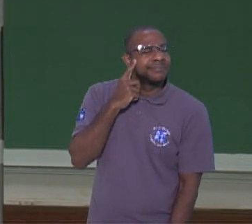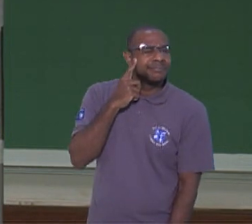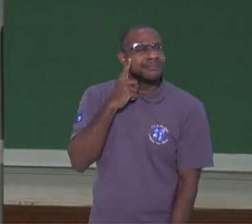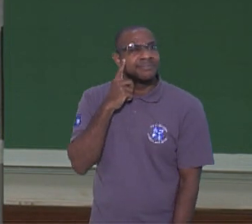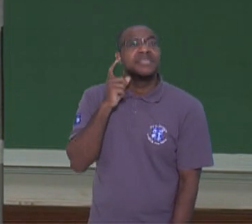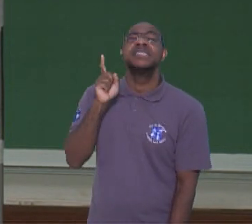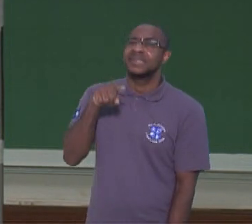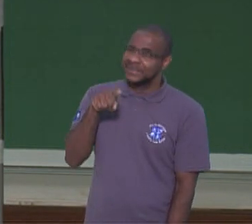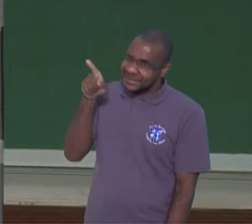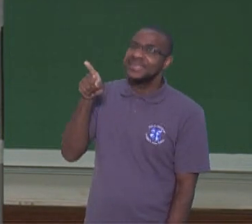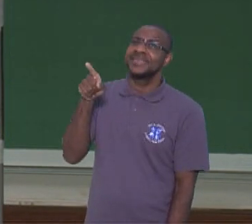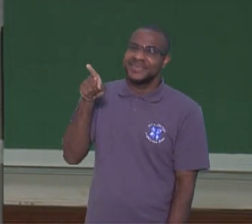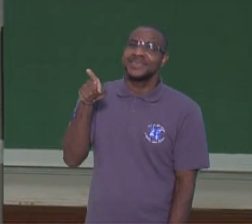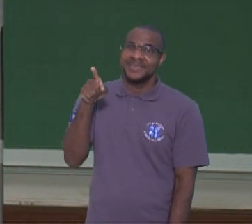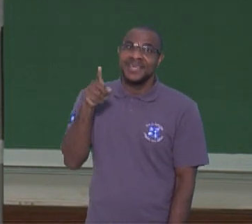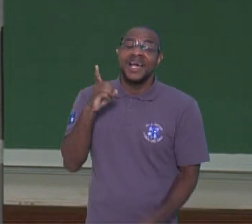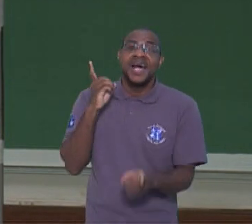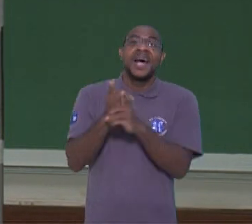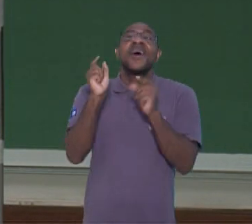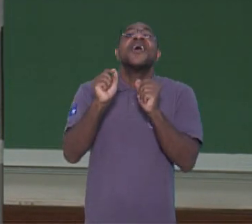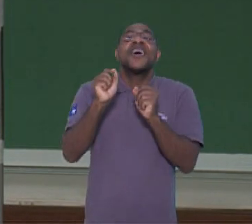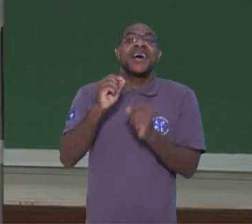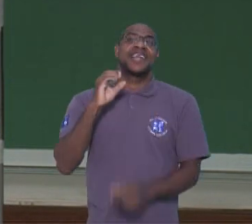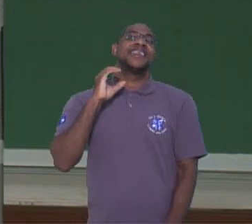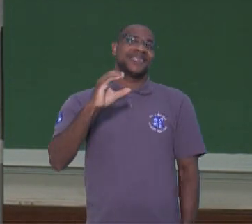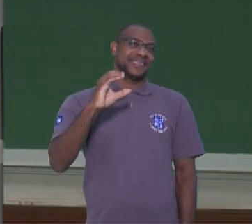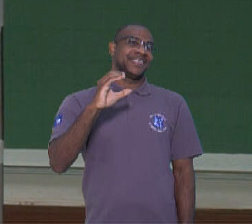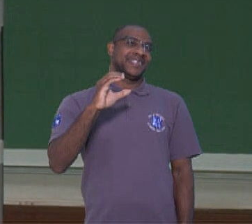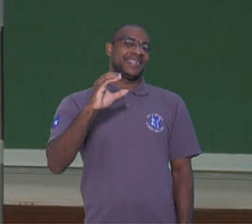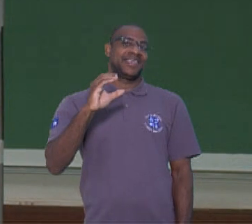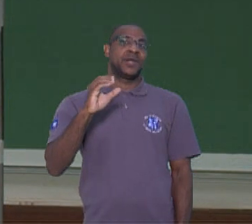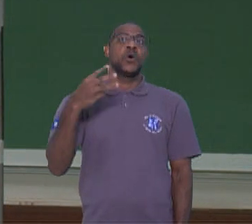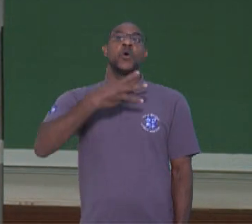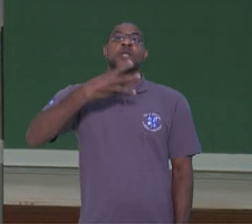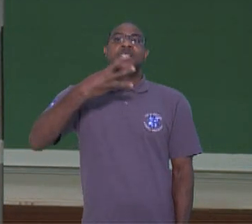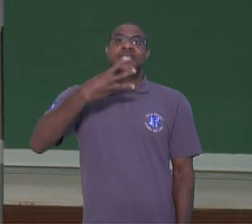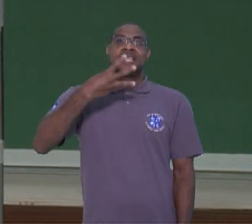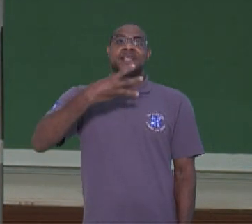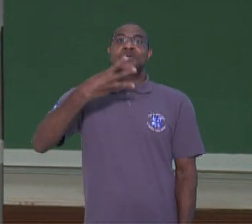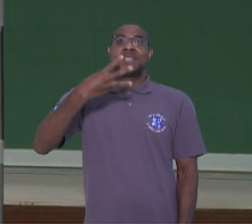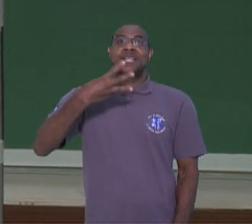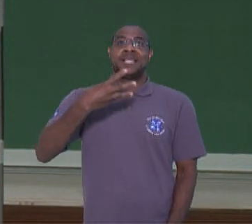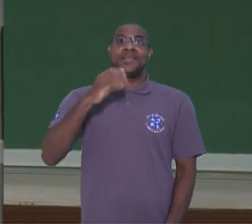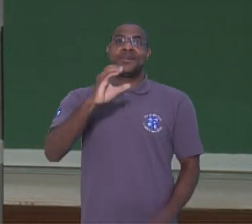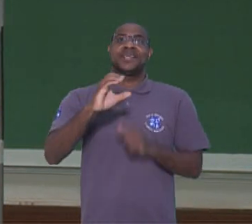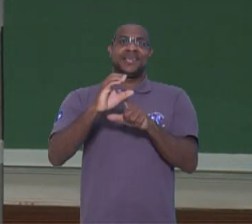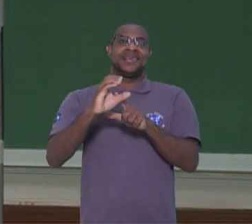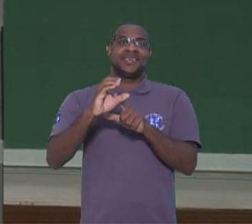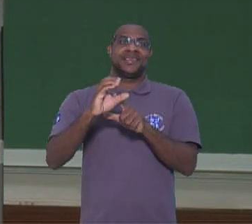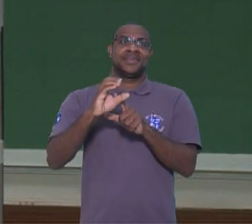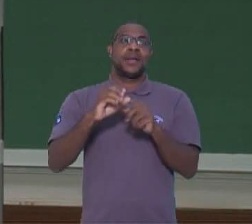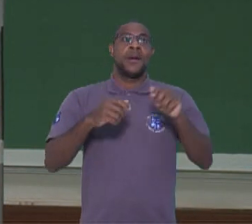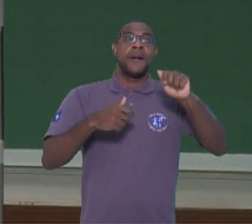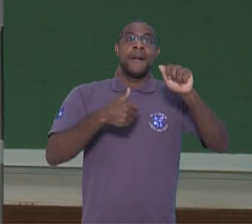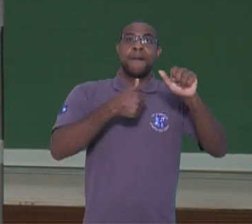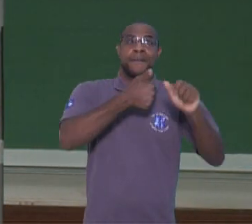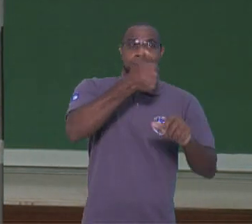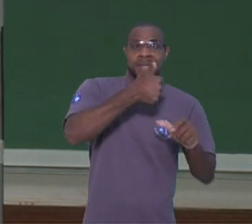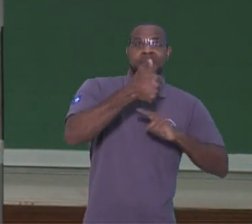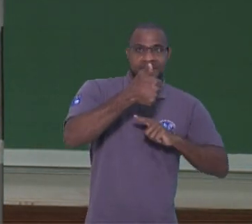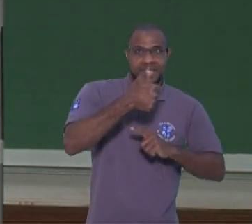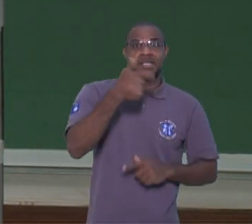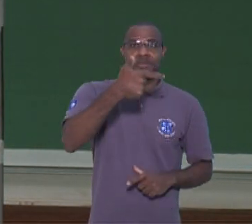Isso! Parabéns! Está faltando o terceiro termo, ou o termo independente. Por isso que o valor dele é zero. Ok? Legal, né?